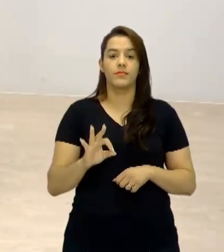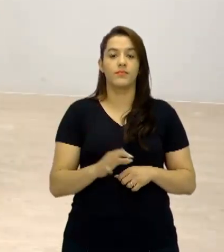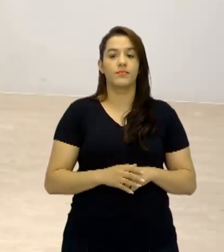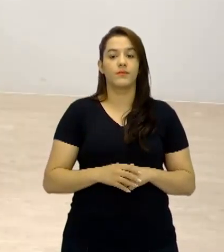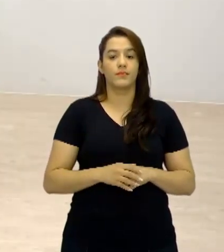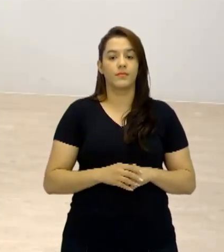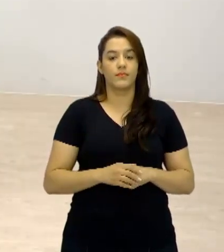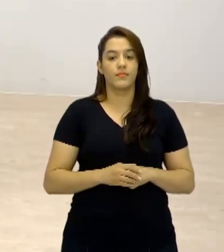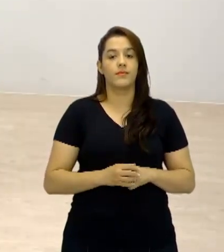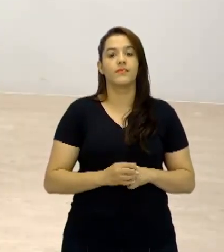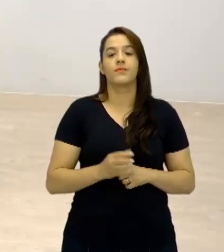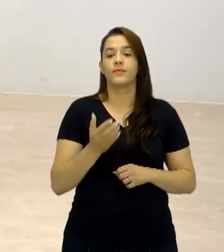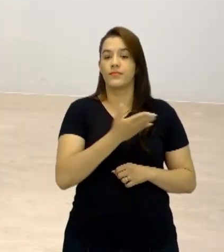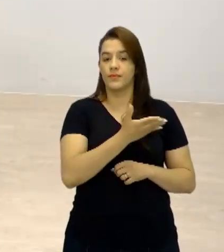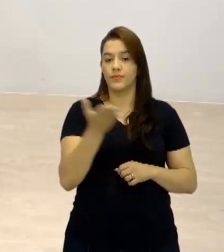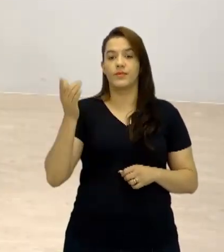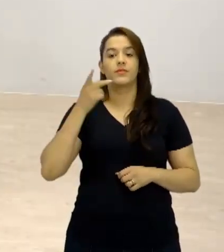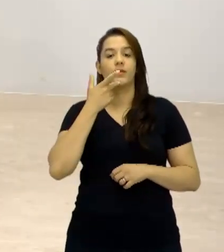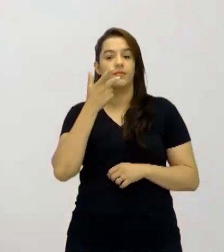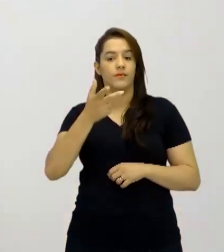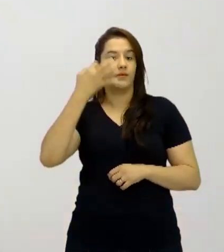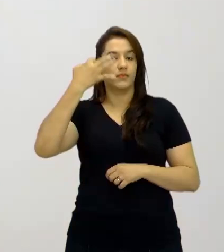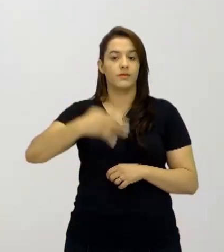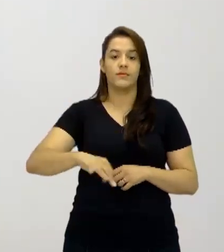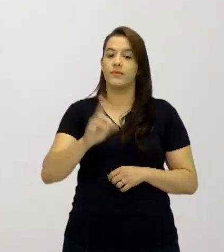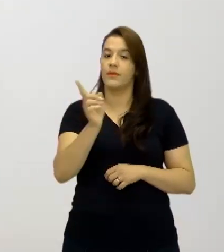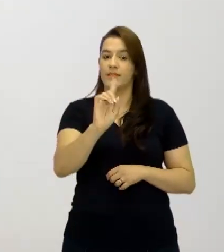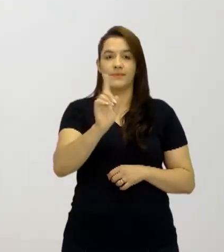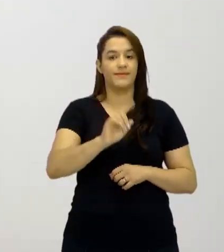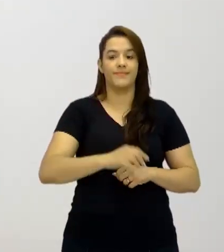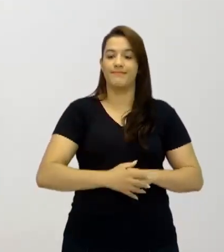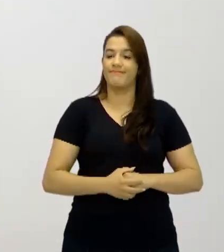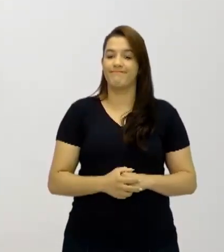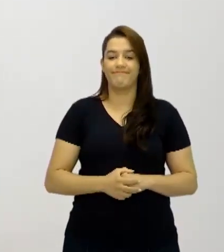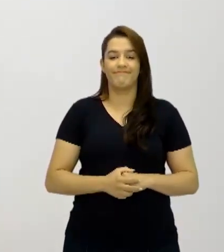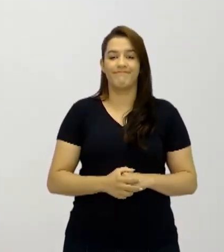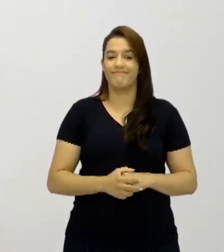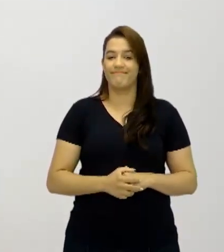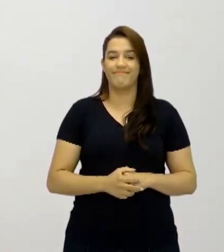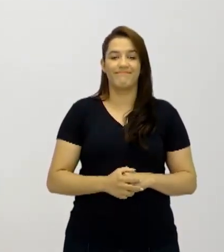pessoal matou é que é a gravidade, não é? Não é, não. Não é, não.